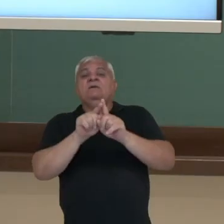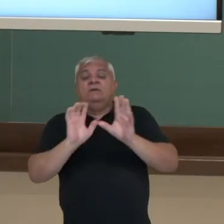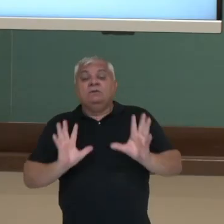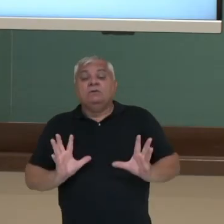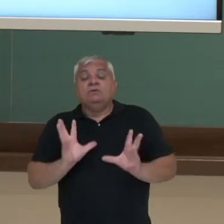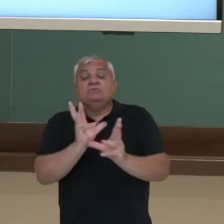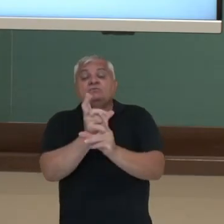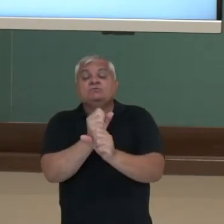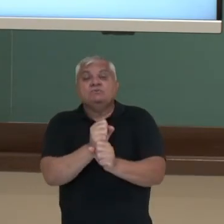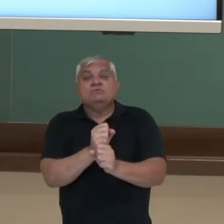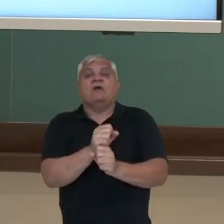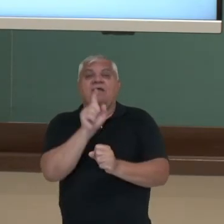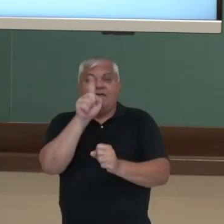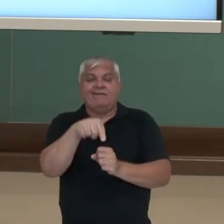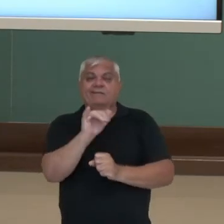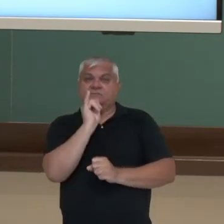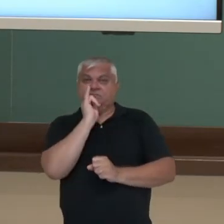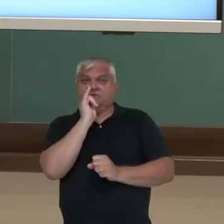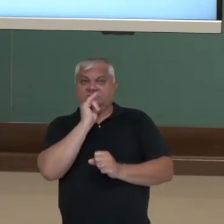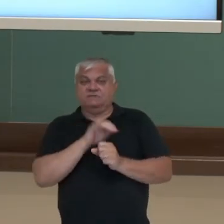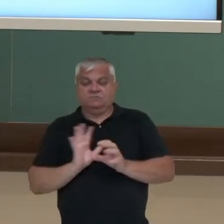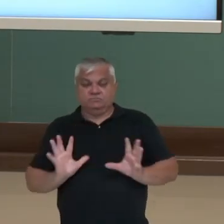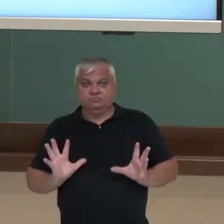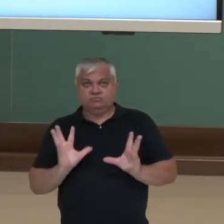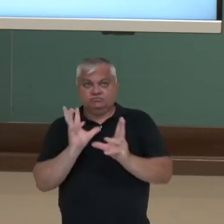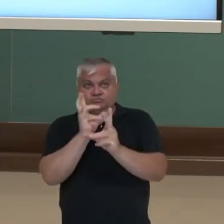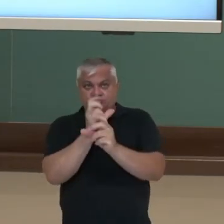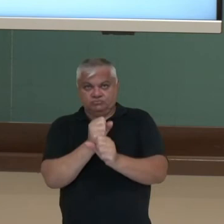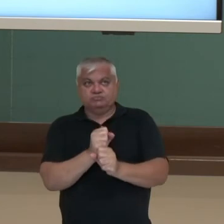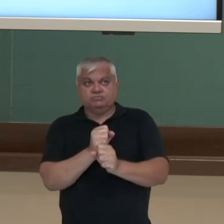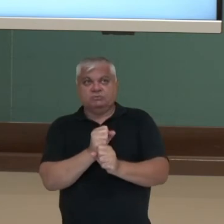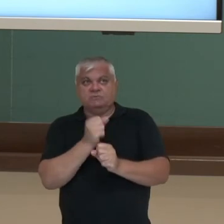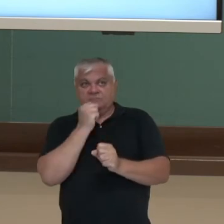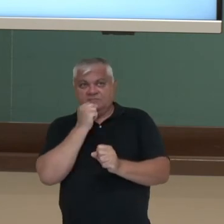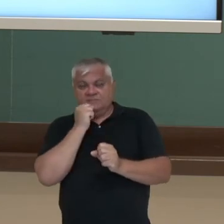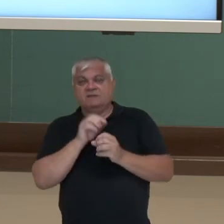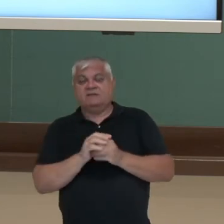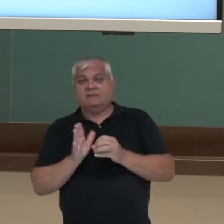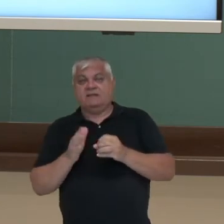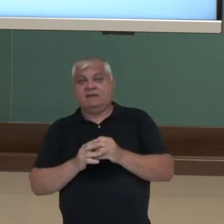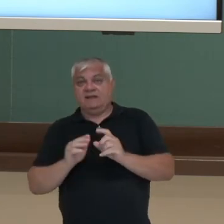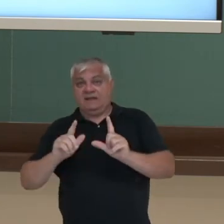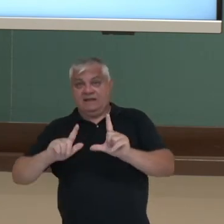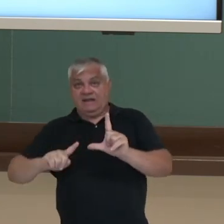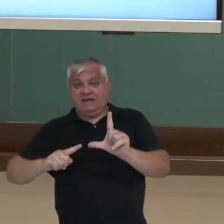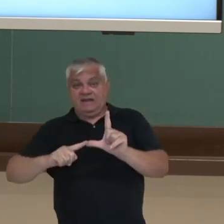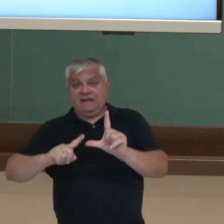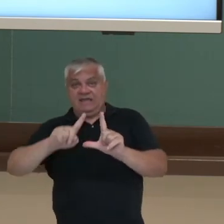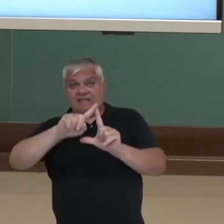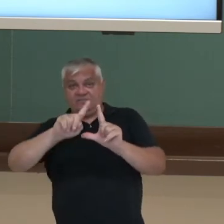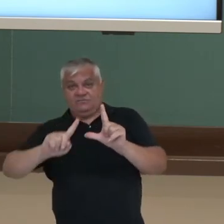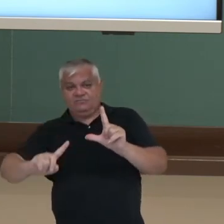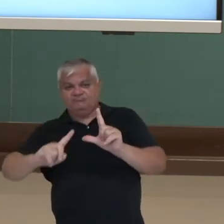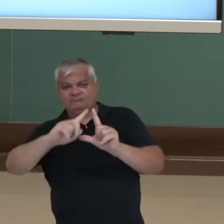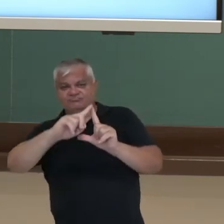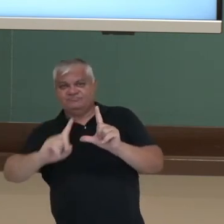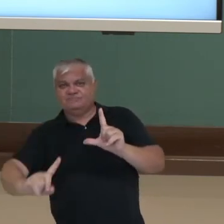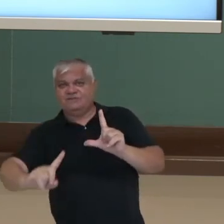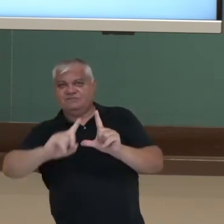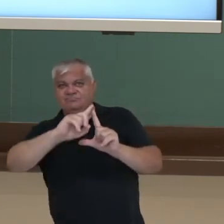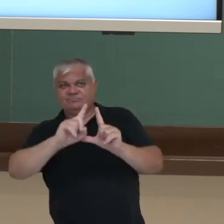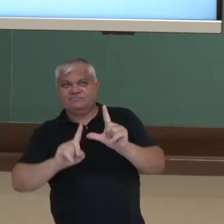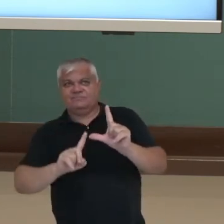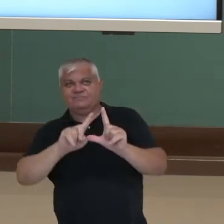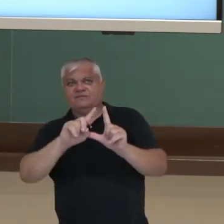ser o quê? Exatamente a somatória da superfície lateral. Por exemplo, aqui eu tenho 1,